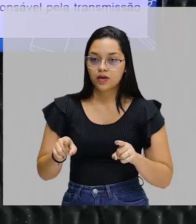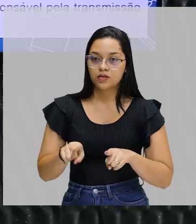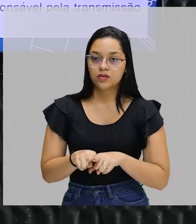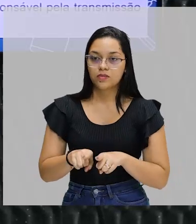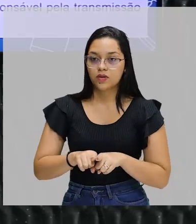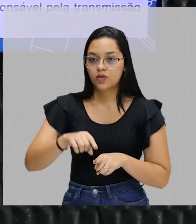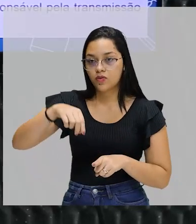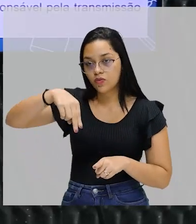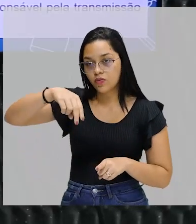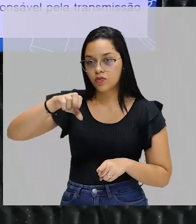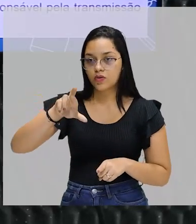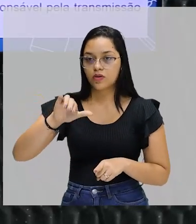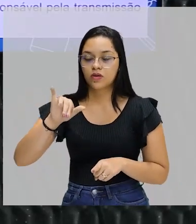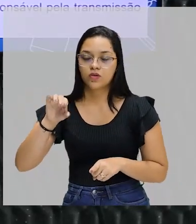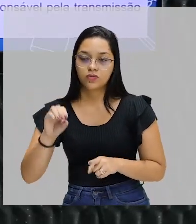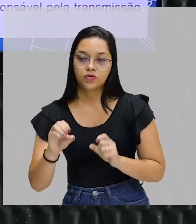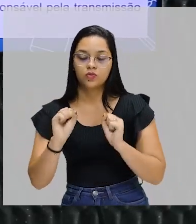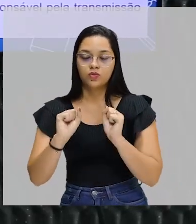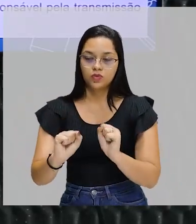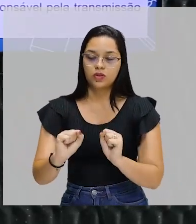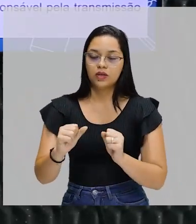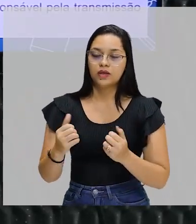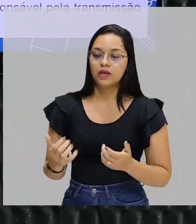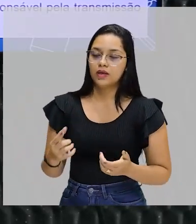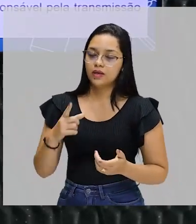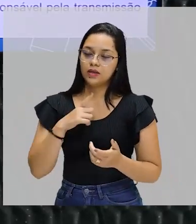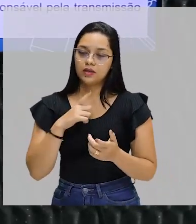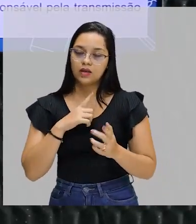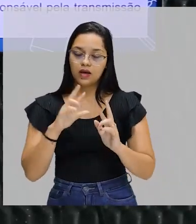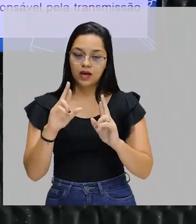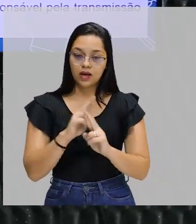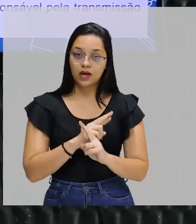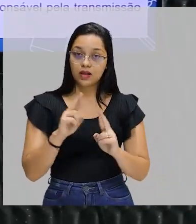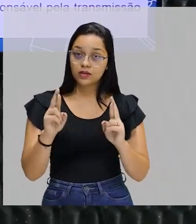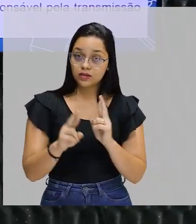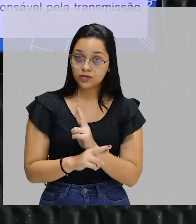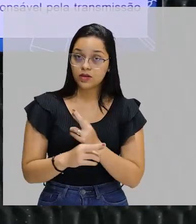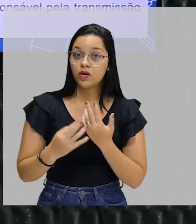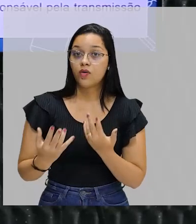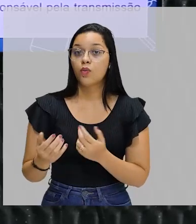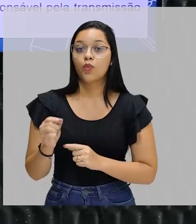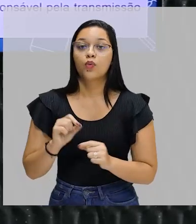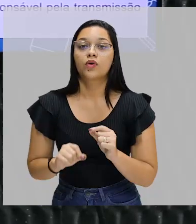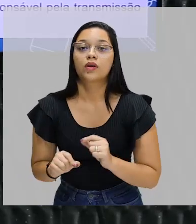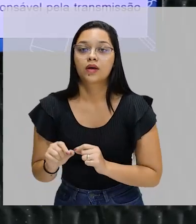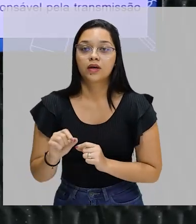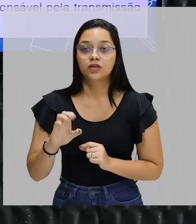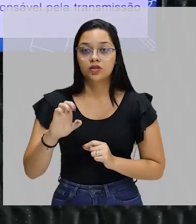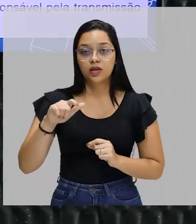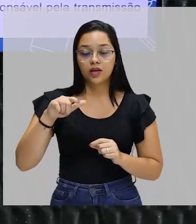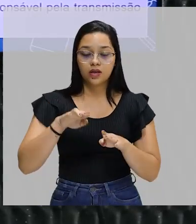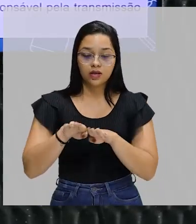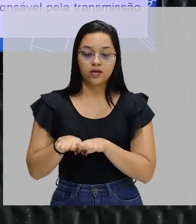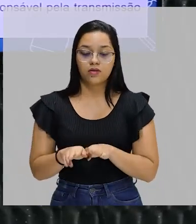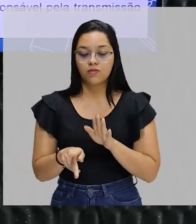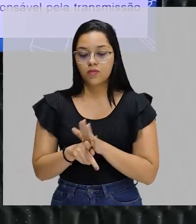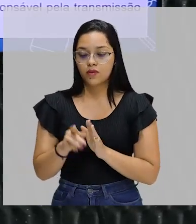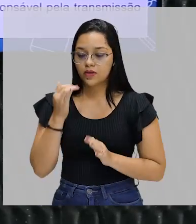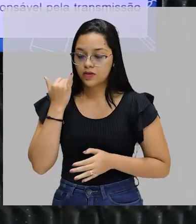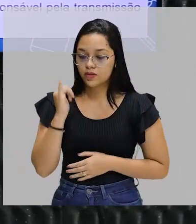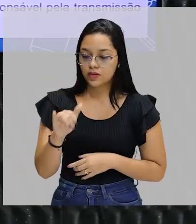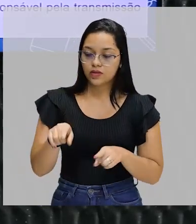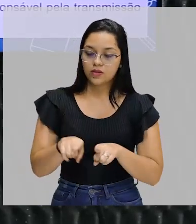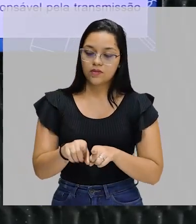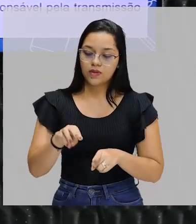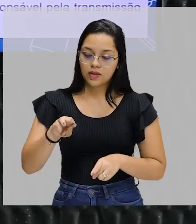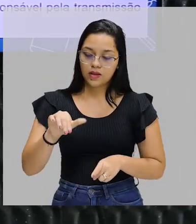um neutrino para poder manter a relação de equidade, né, das energias e da